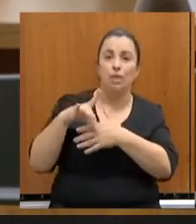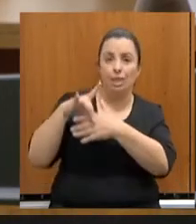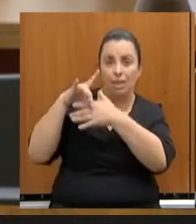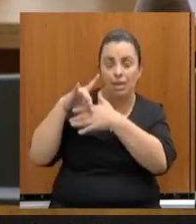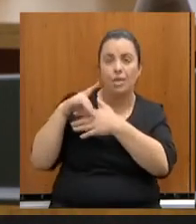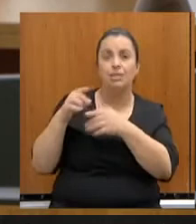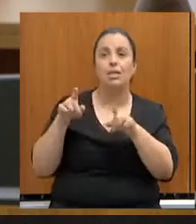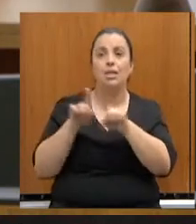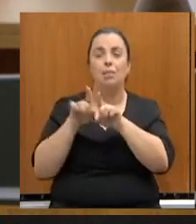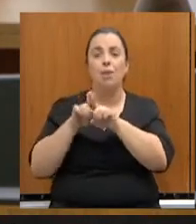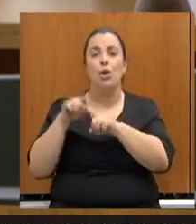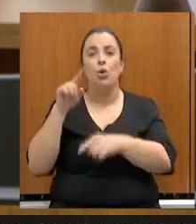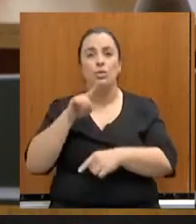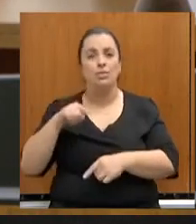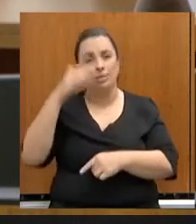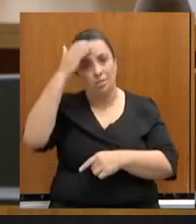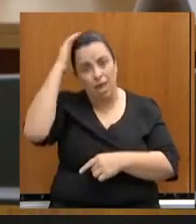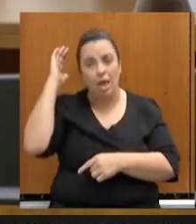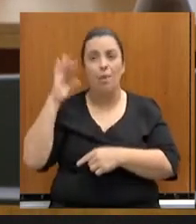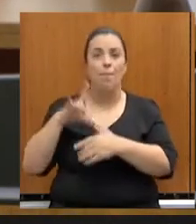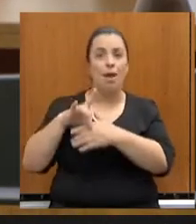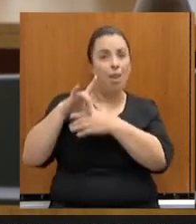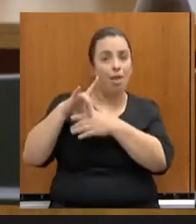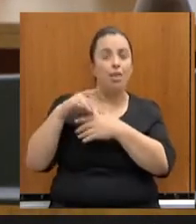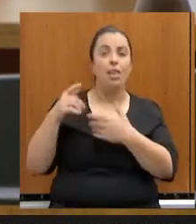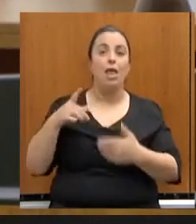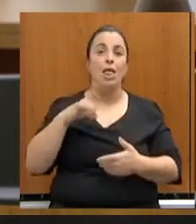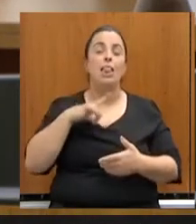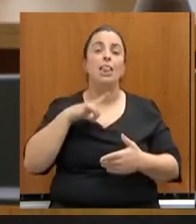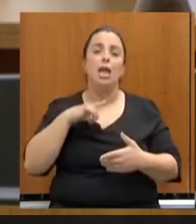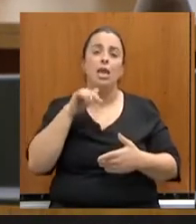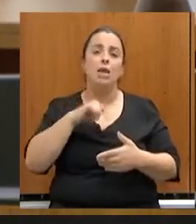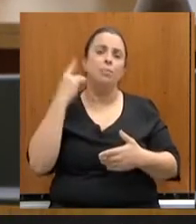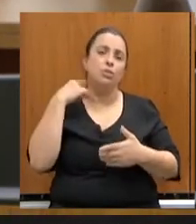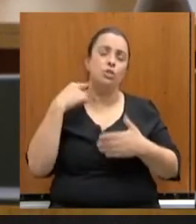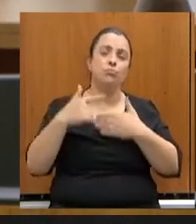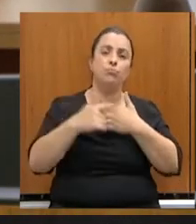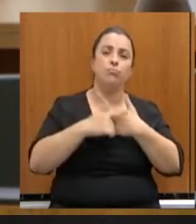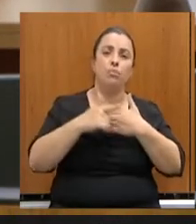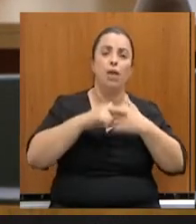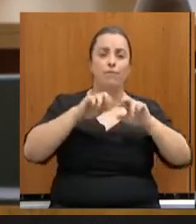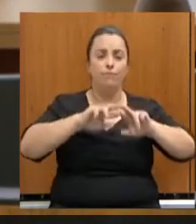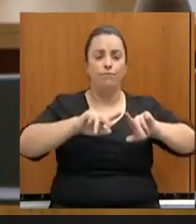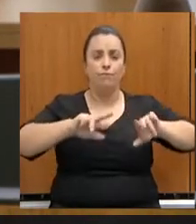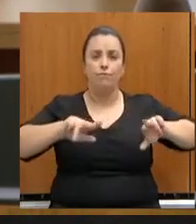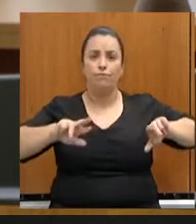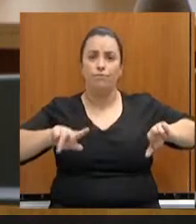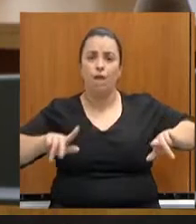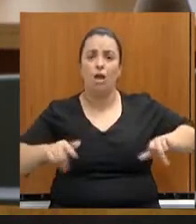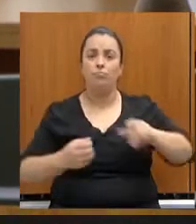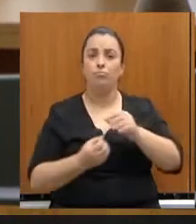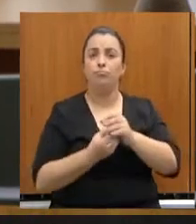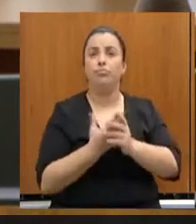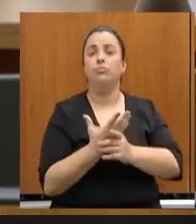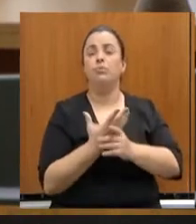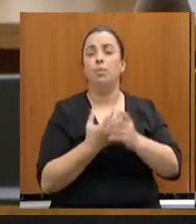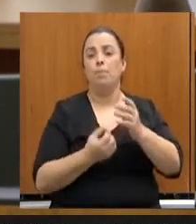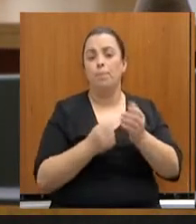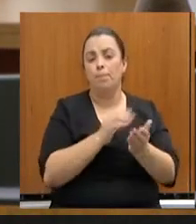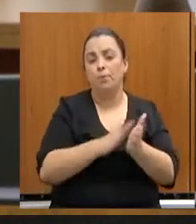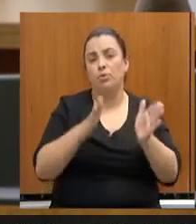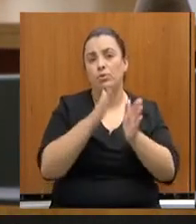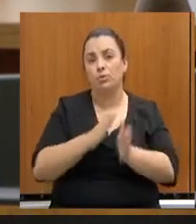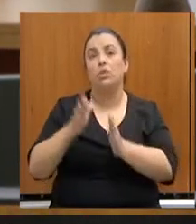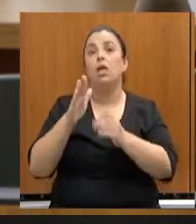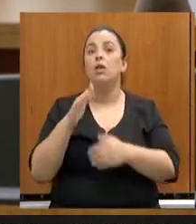do governador Romeu Zema tem feito o seu papel de divertir ficar matriz energética do nosso Estado para uma matriz limpa